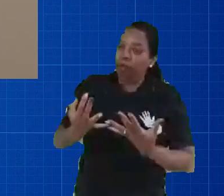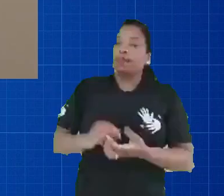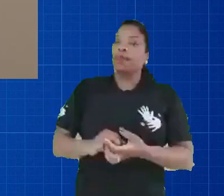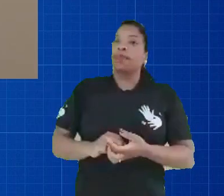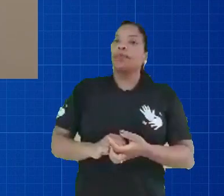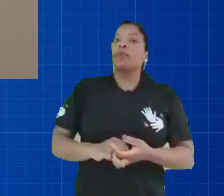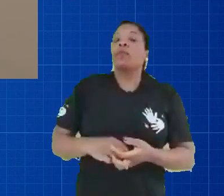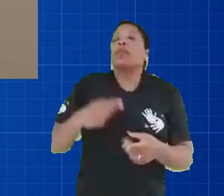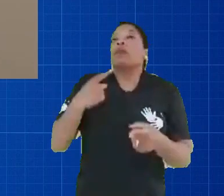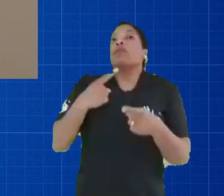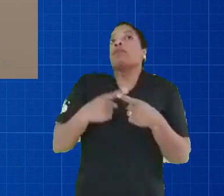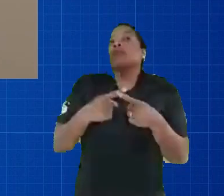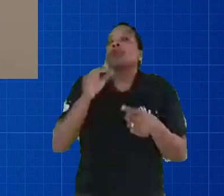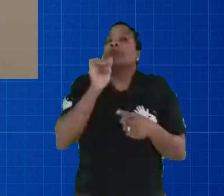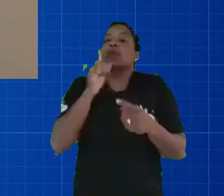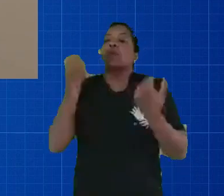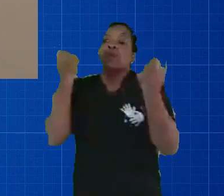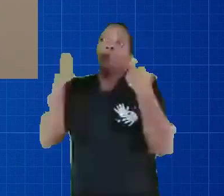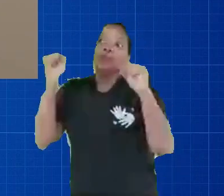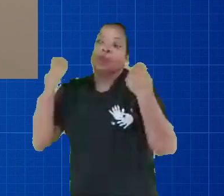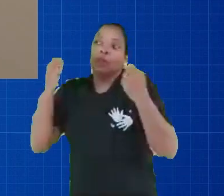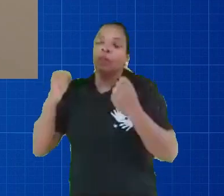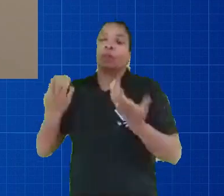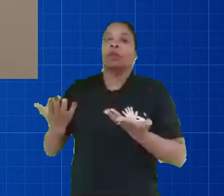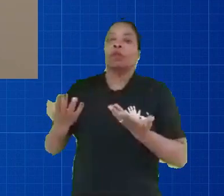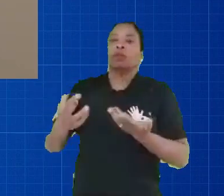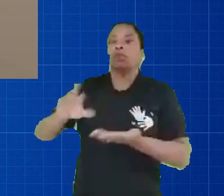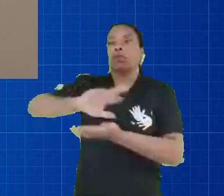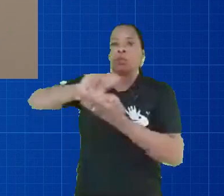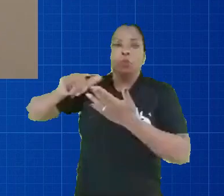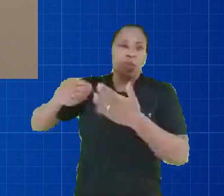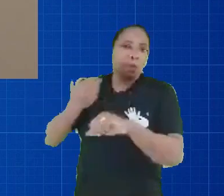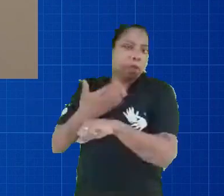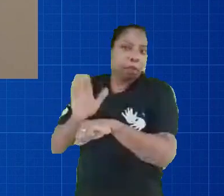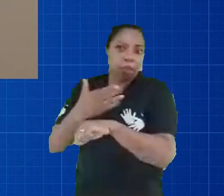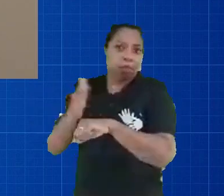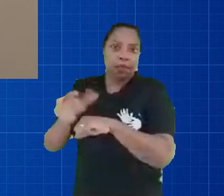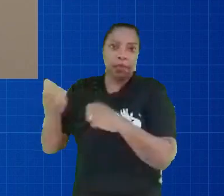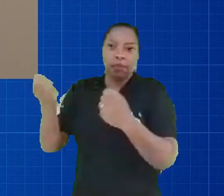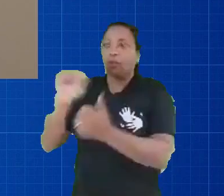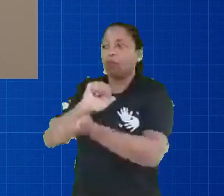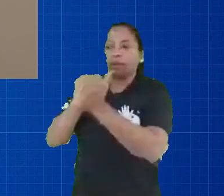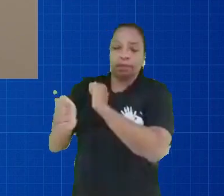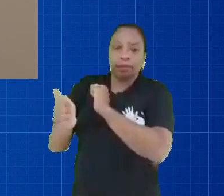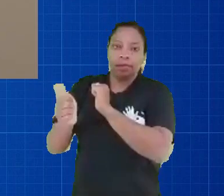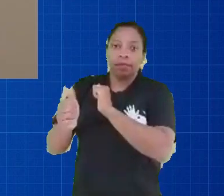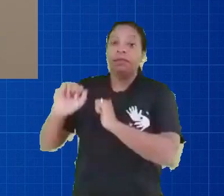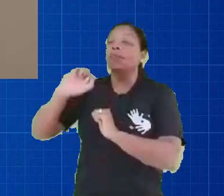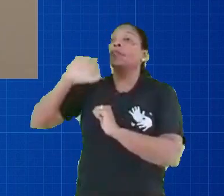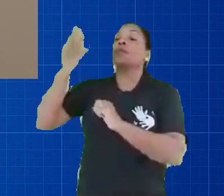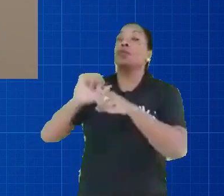educação física ou das práticas esportivas que você percebeu durante a pandemia e após a